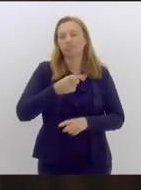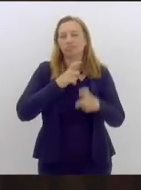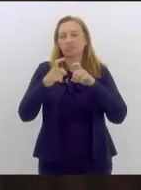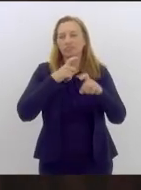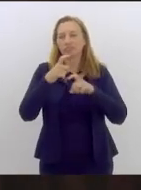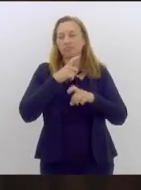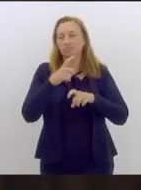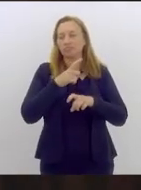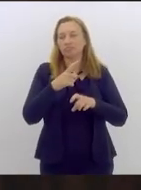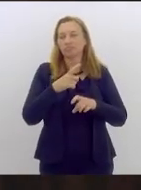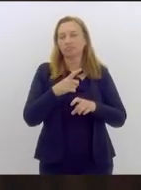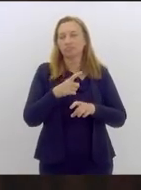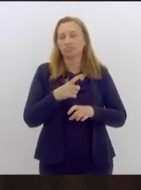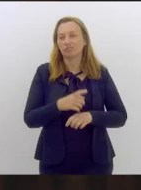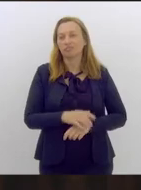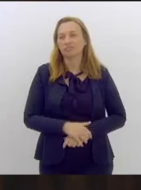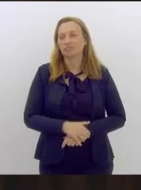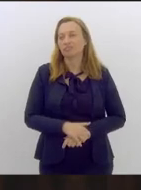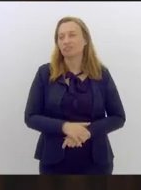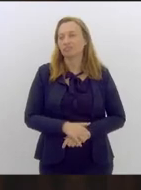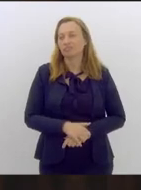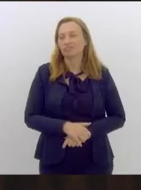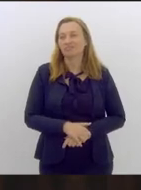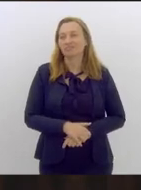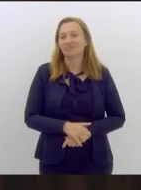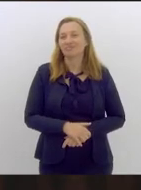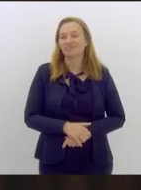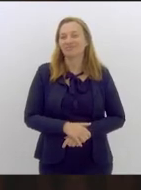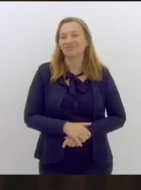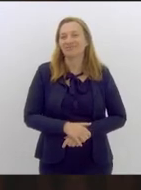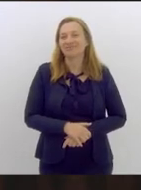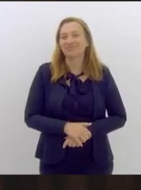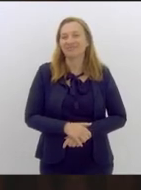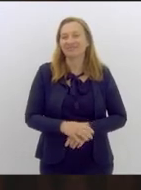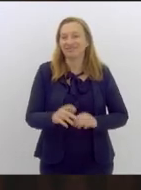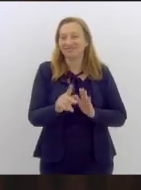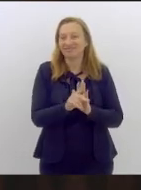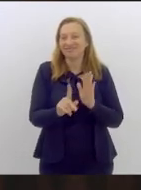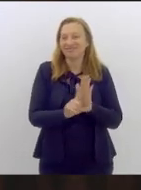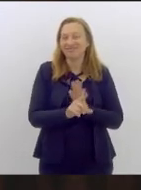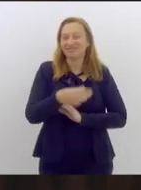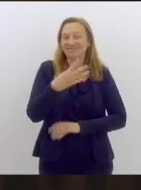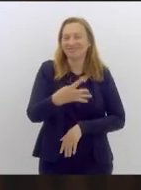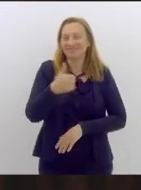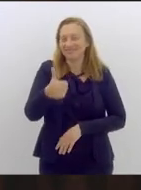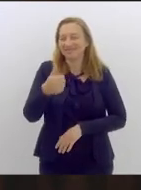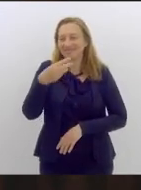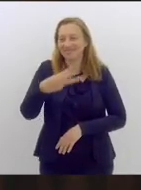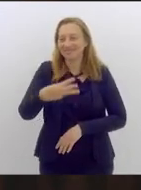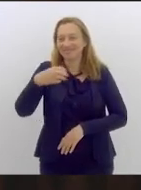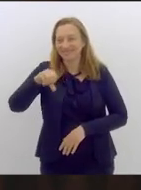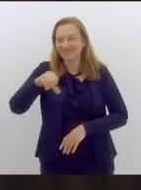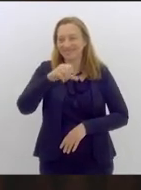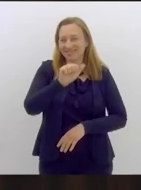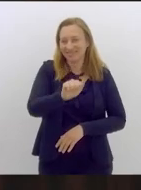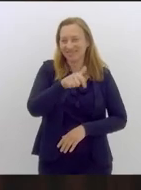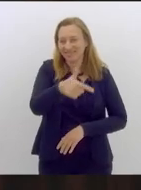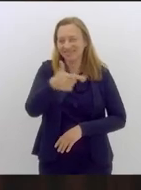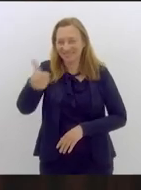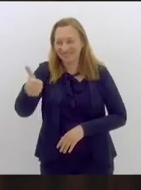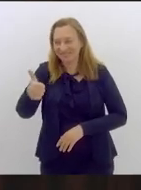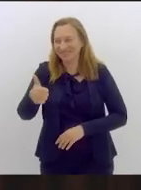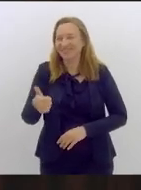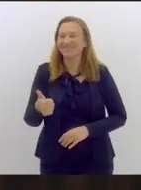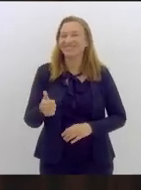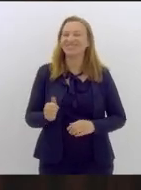discussão, redação do vencido, assim emendada. Projeto de Lei 4139-A, de 2021,